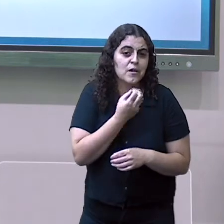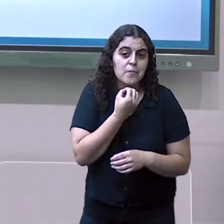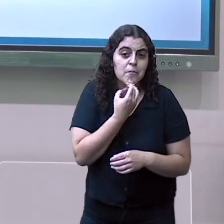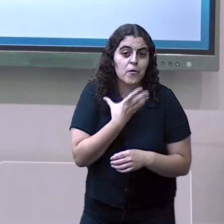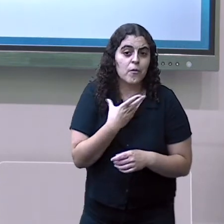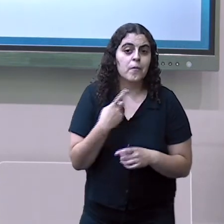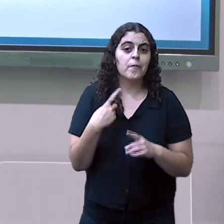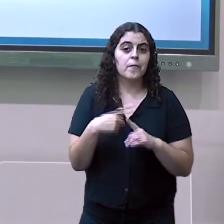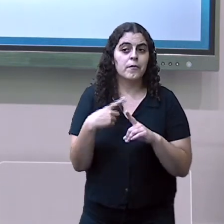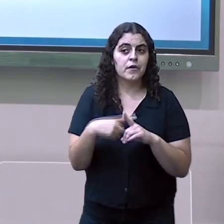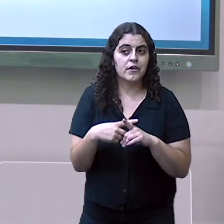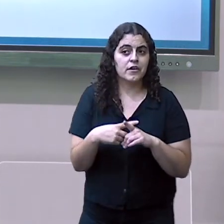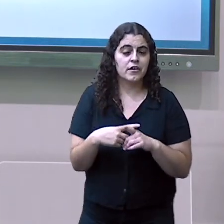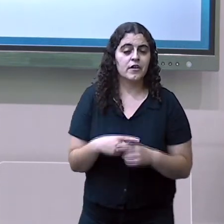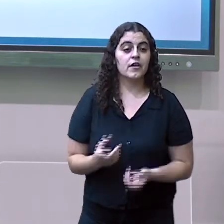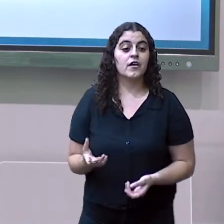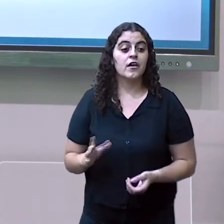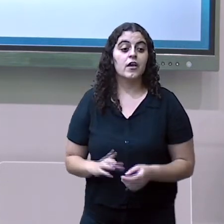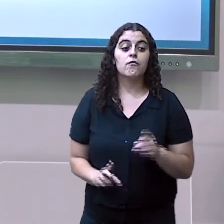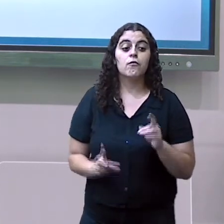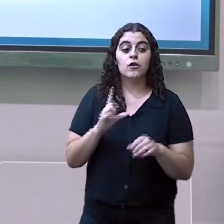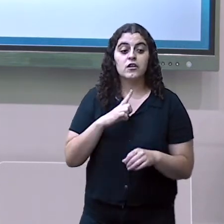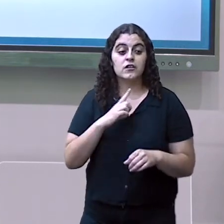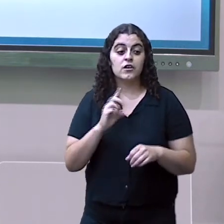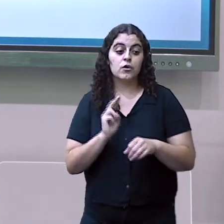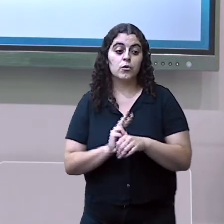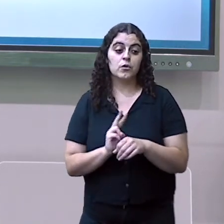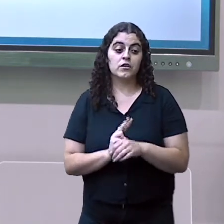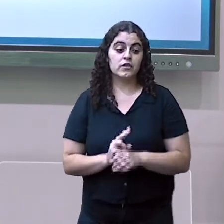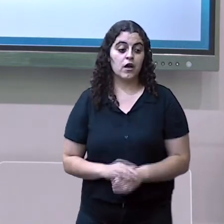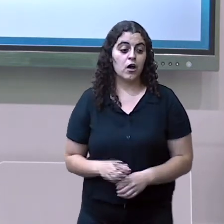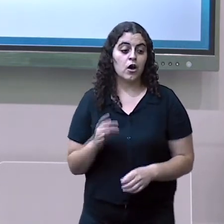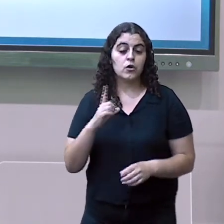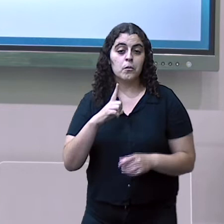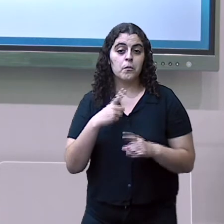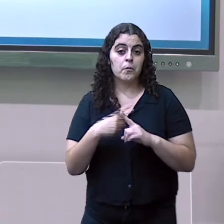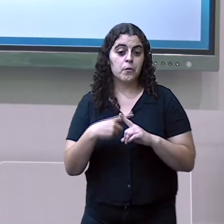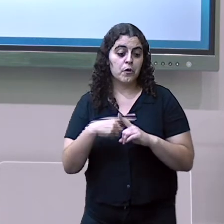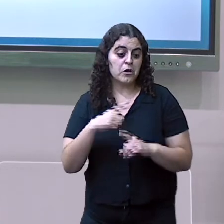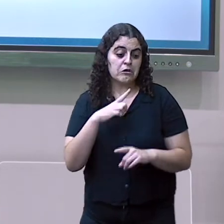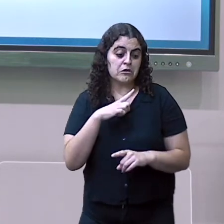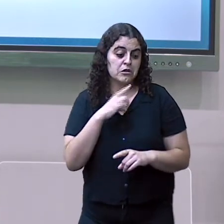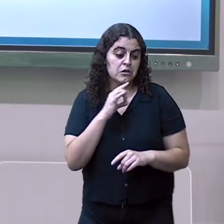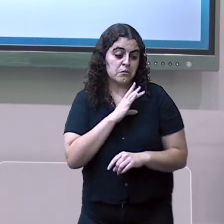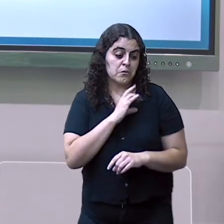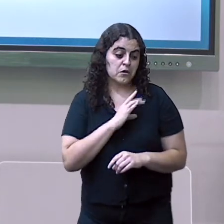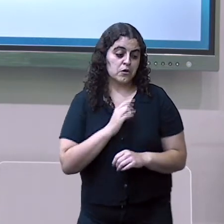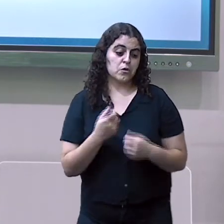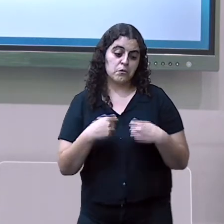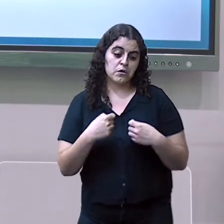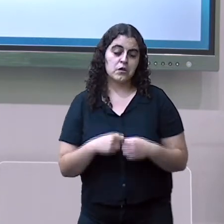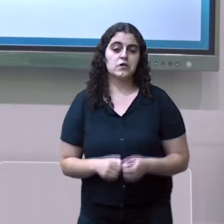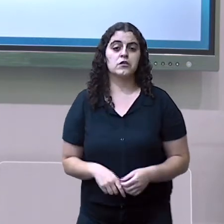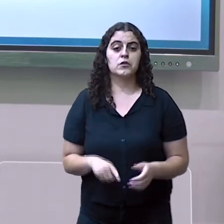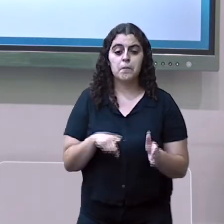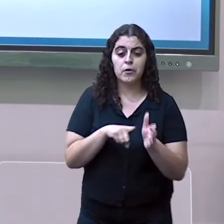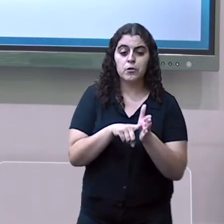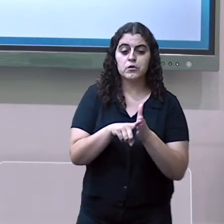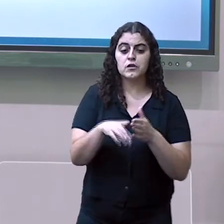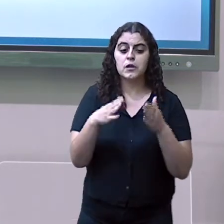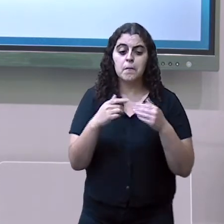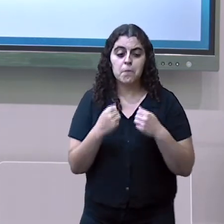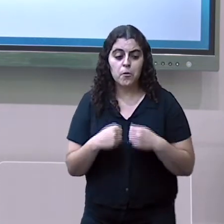quê? Porque eu não vou sair me aventurando por aí, né? Eu tenho que ter medo, eu tenho que tirar minhas dúvidas com meu pai, com a minha mãe, com a